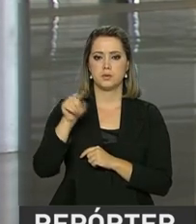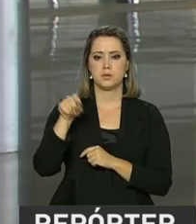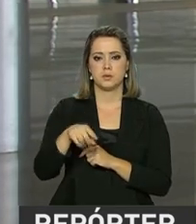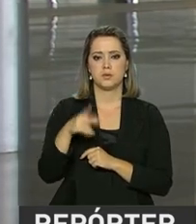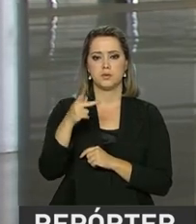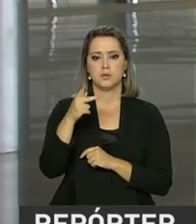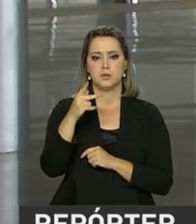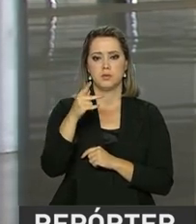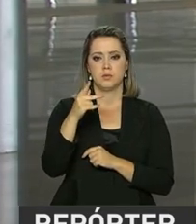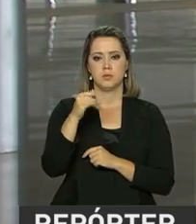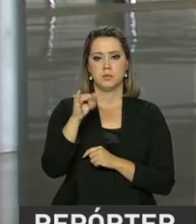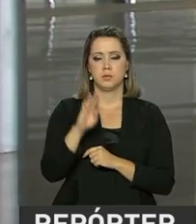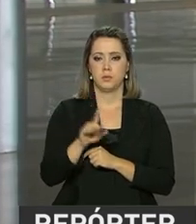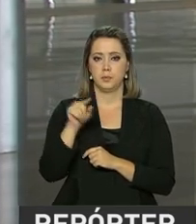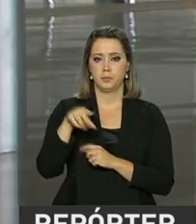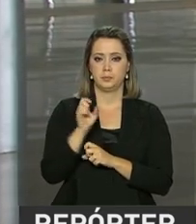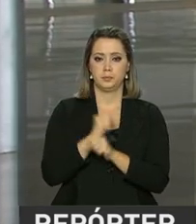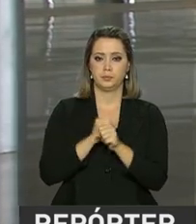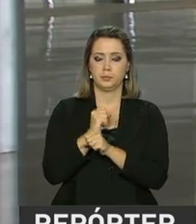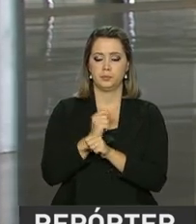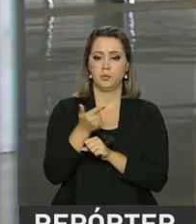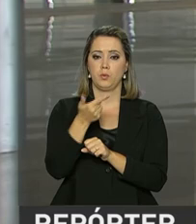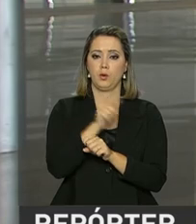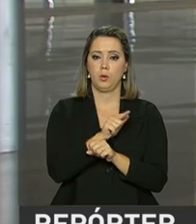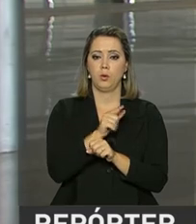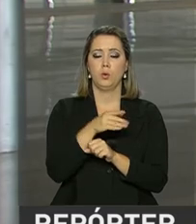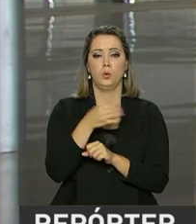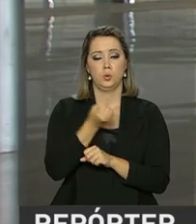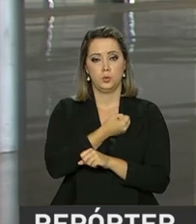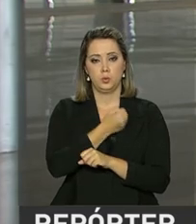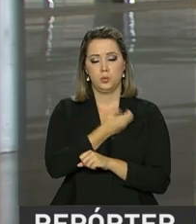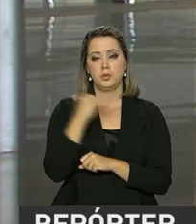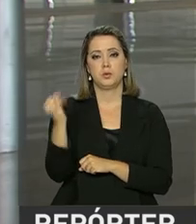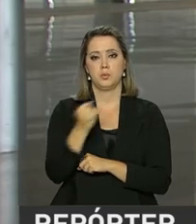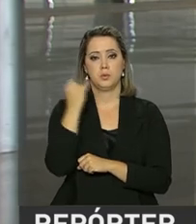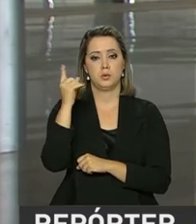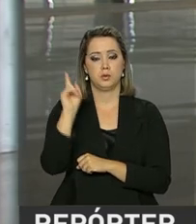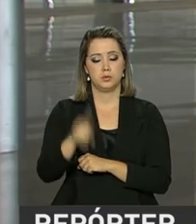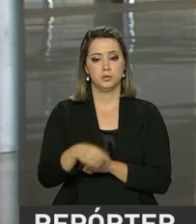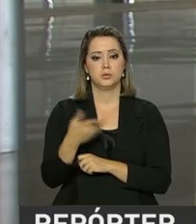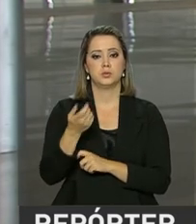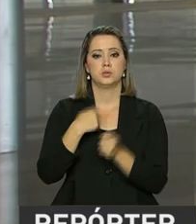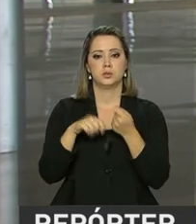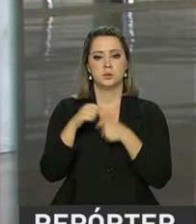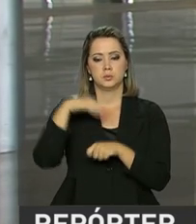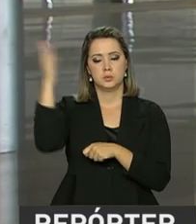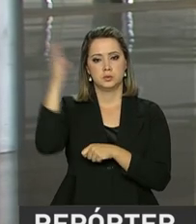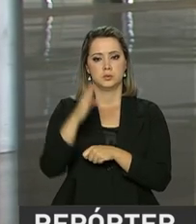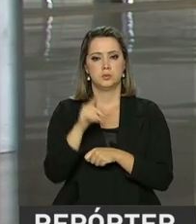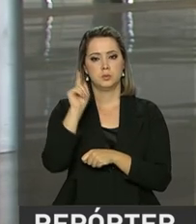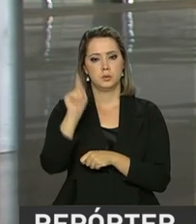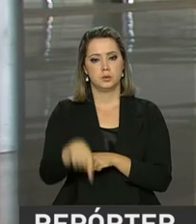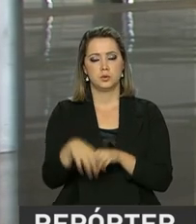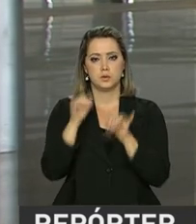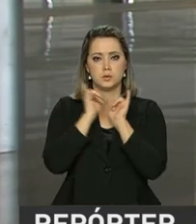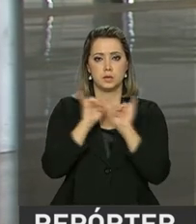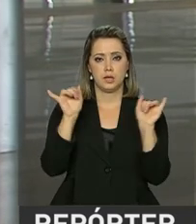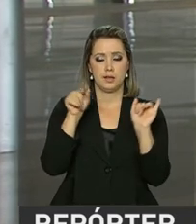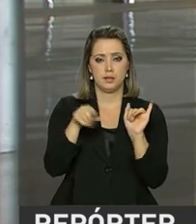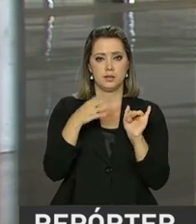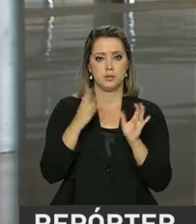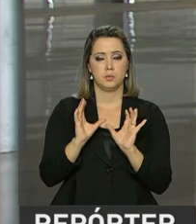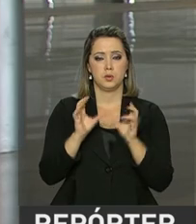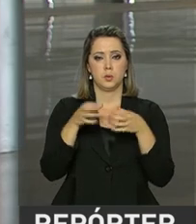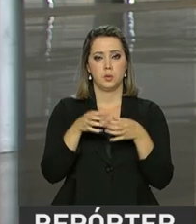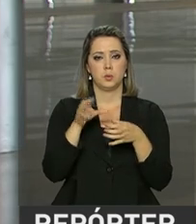do PIB neste ano outro indicador importante sobre a economia brasileira foi divulgado pela